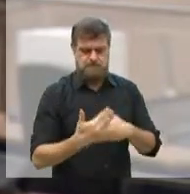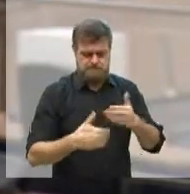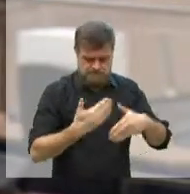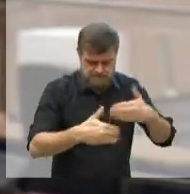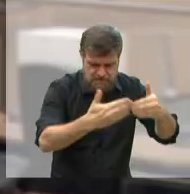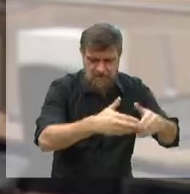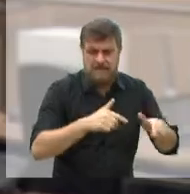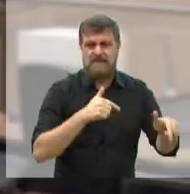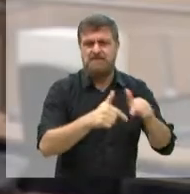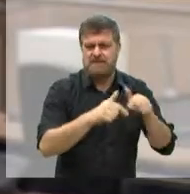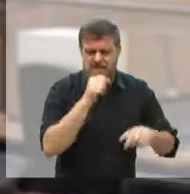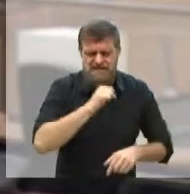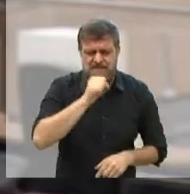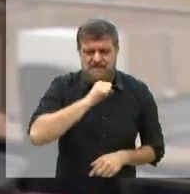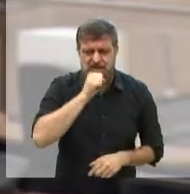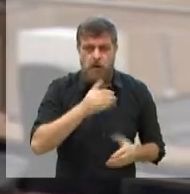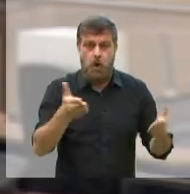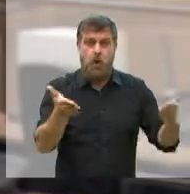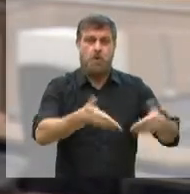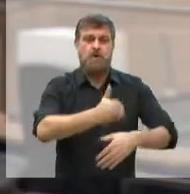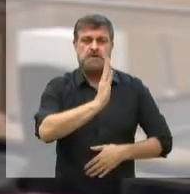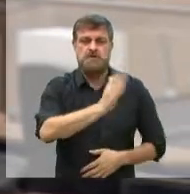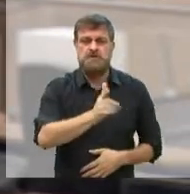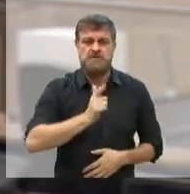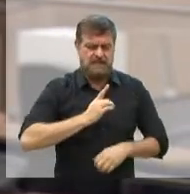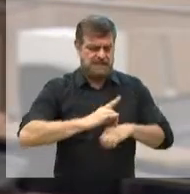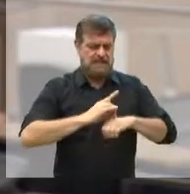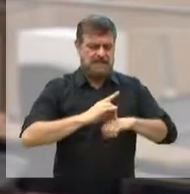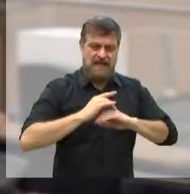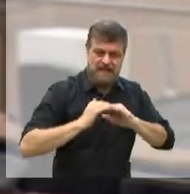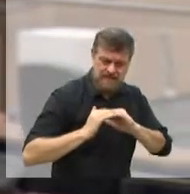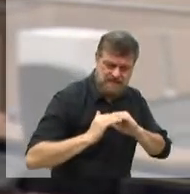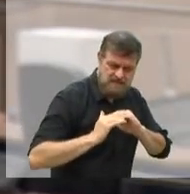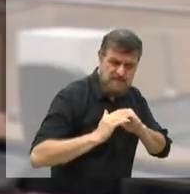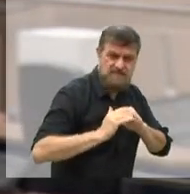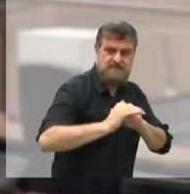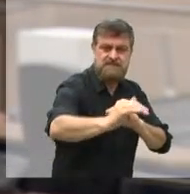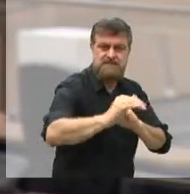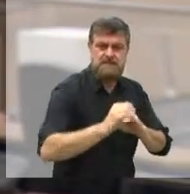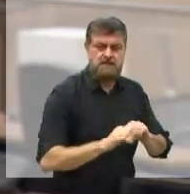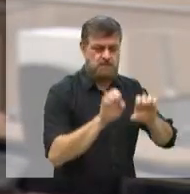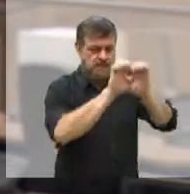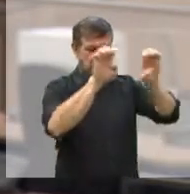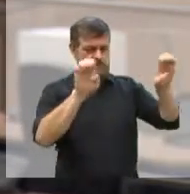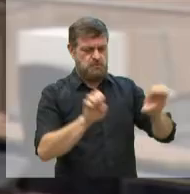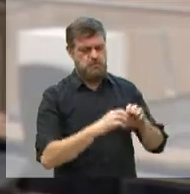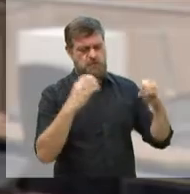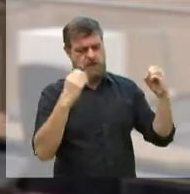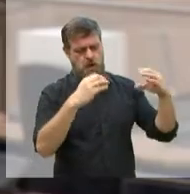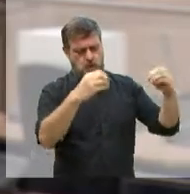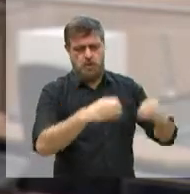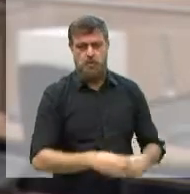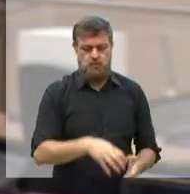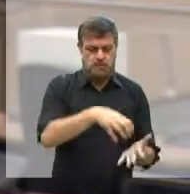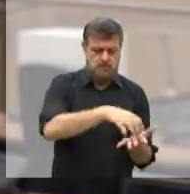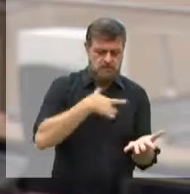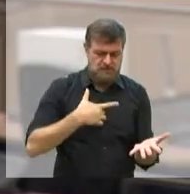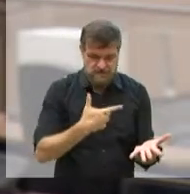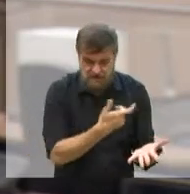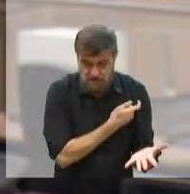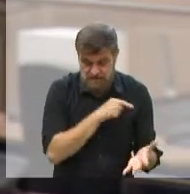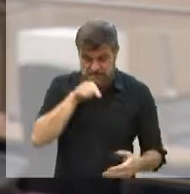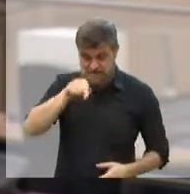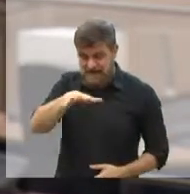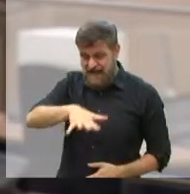um trabalho bastante antigo, hoje já está recebendo até o asfalto, muita infraestrutura. A região do Campo Belo tinha o decreto